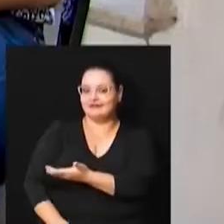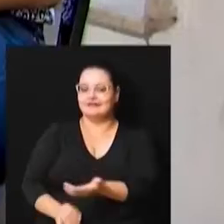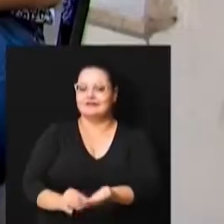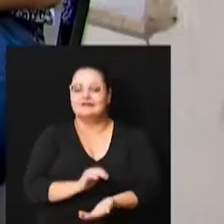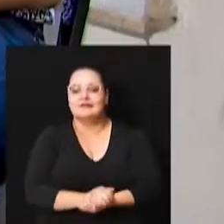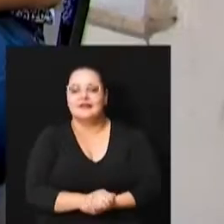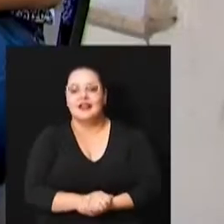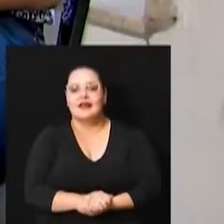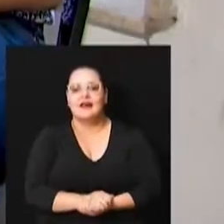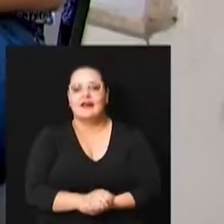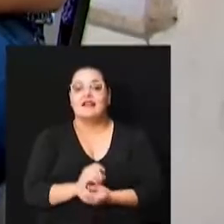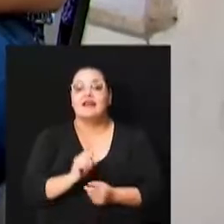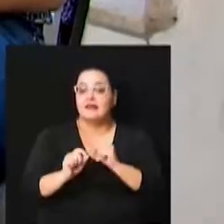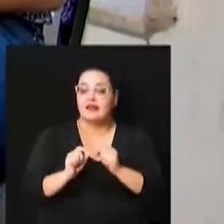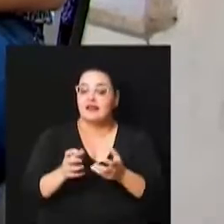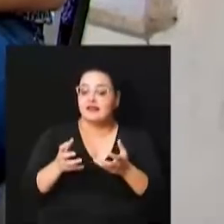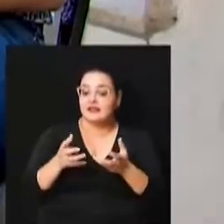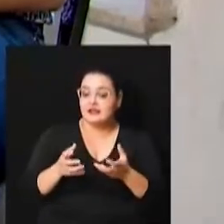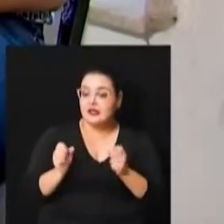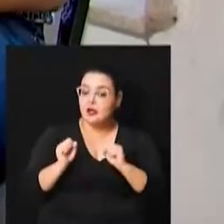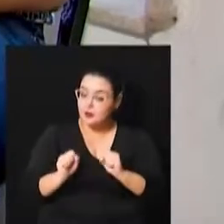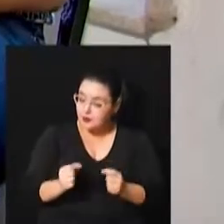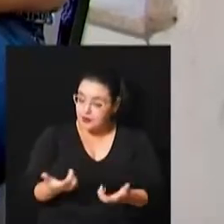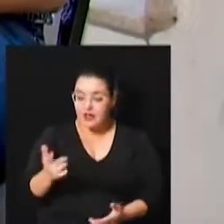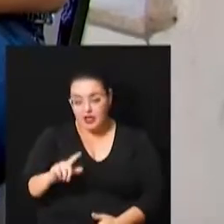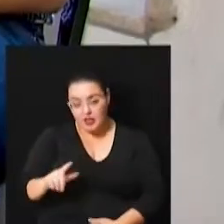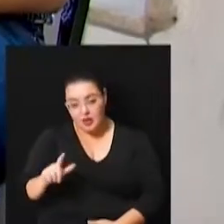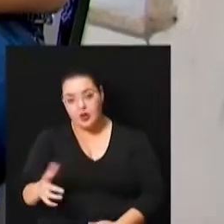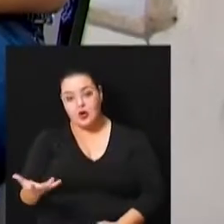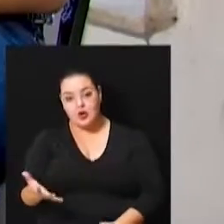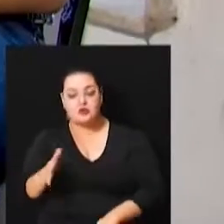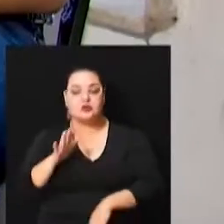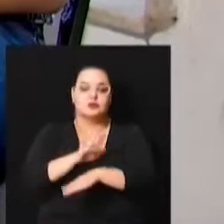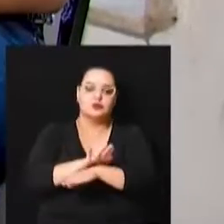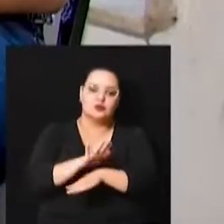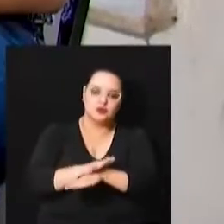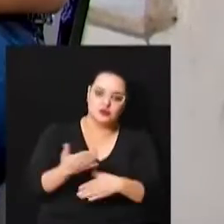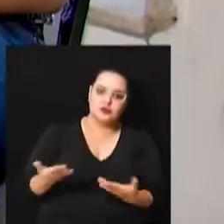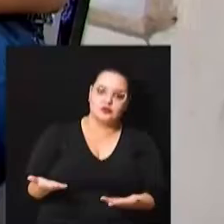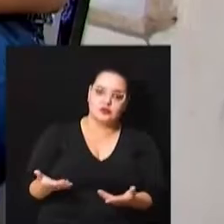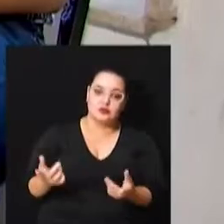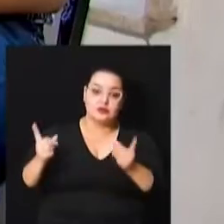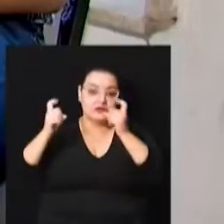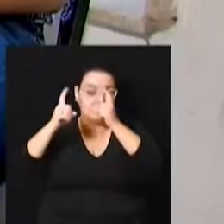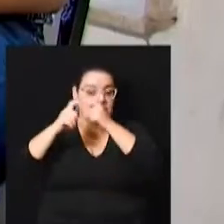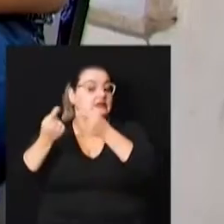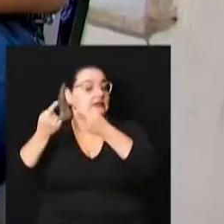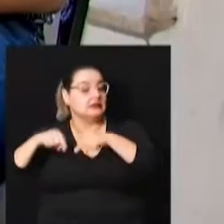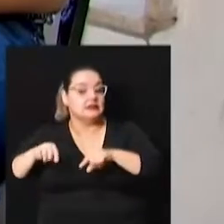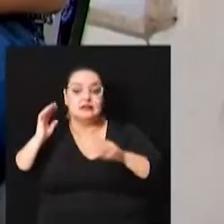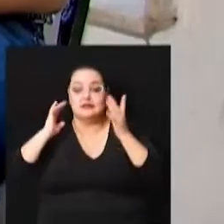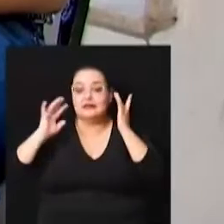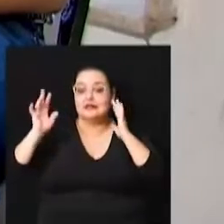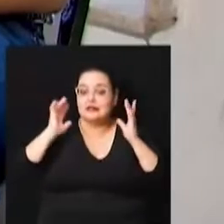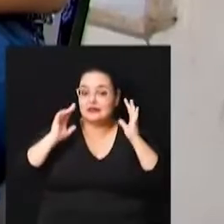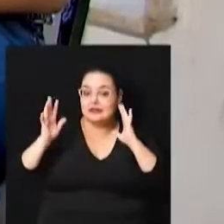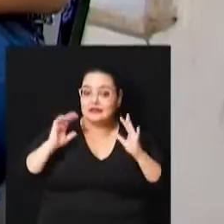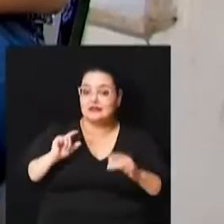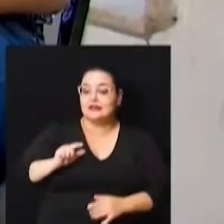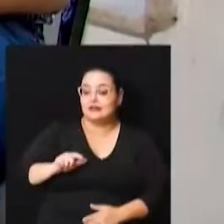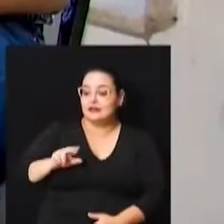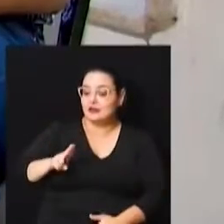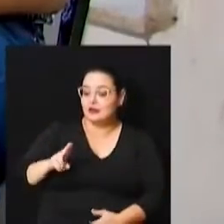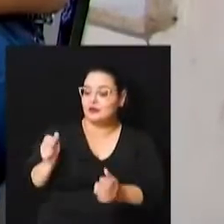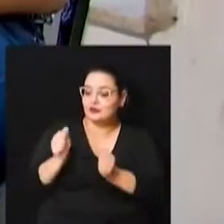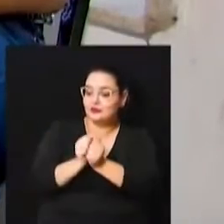vídeo. Quem quiser e puder, logicamente, colaborar aí com esse desafio, esse sonho